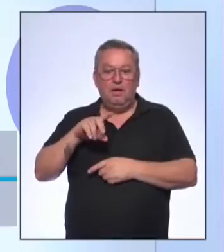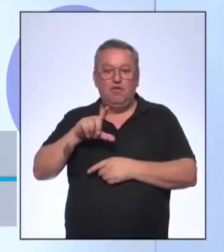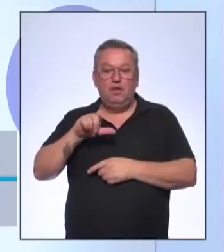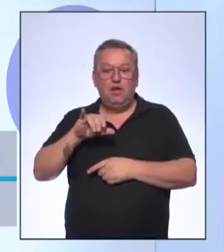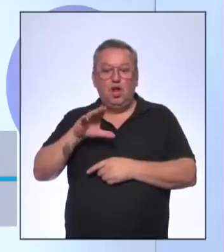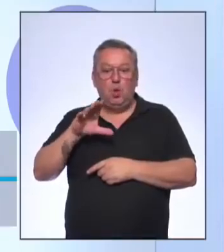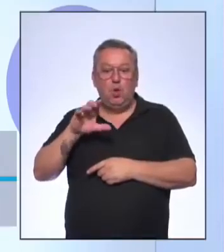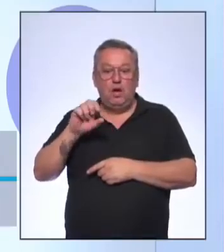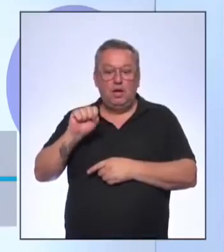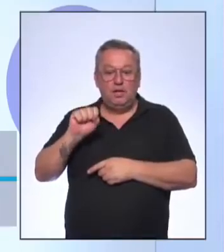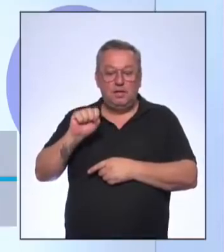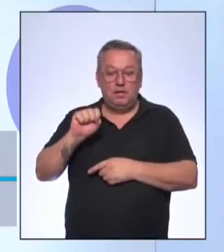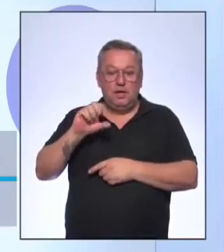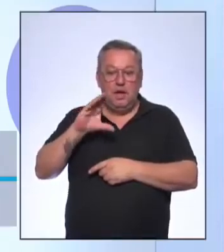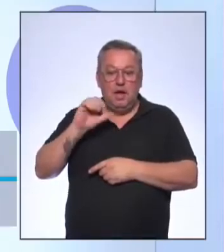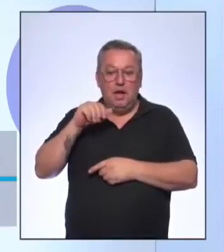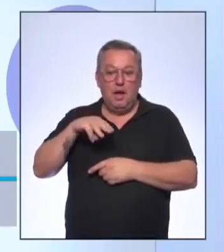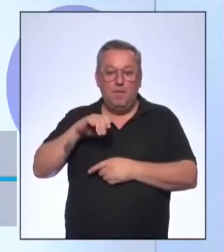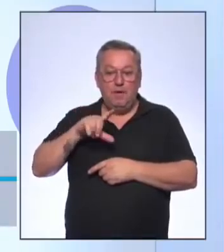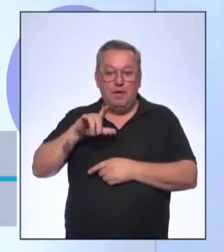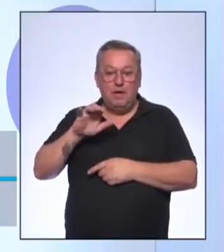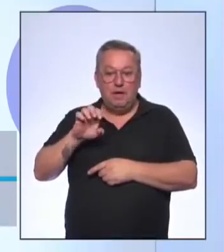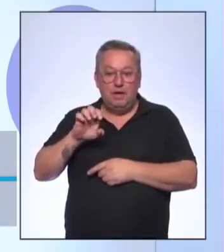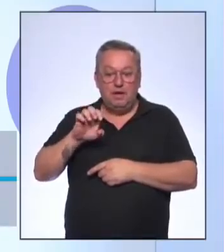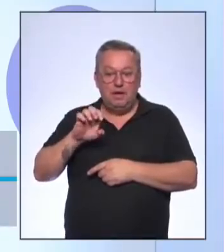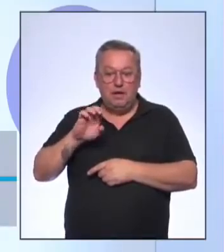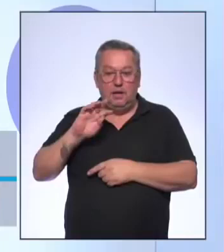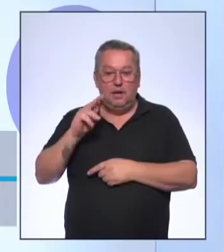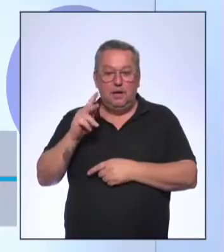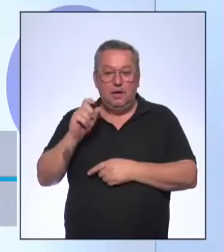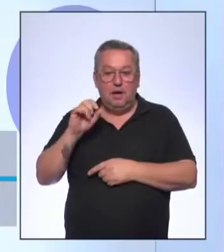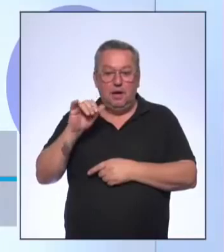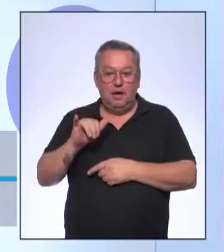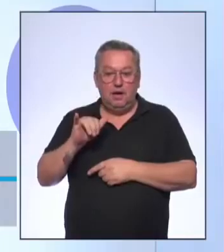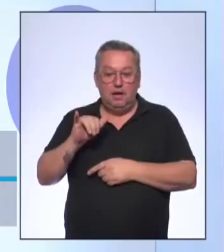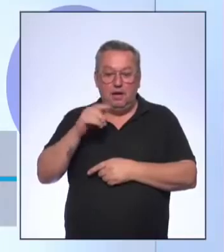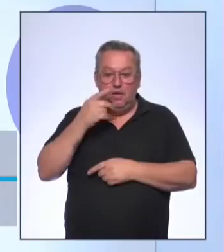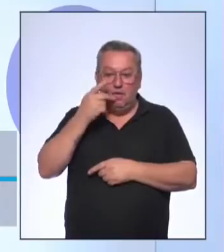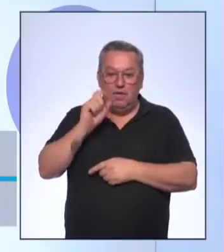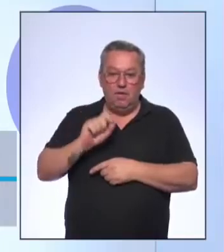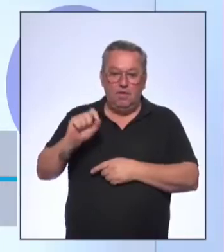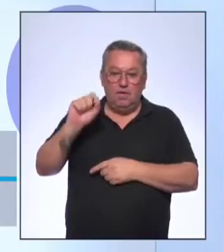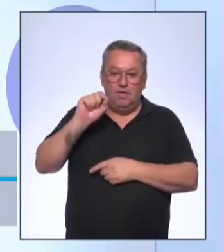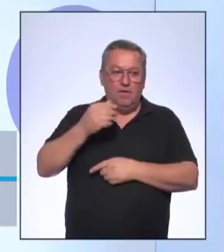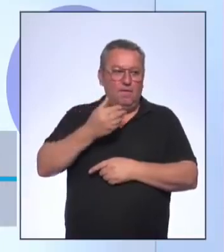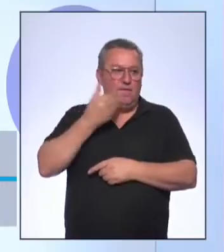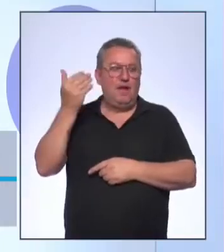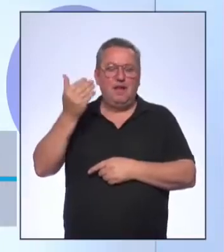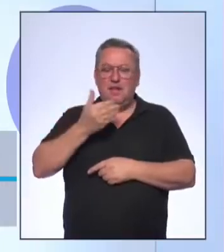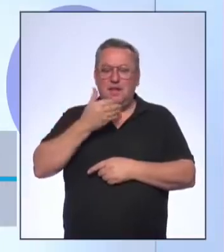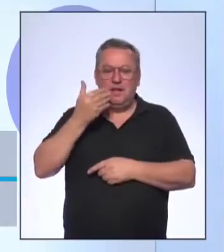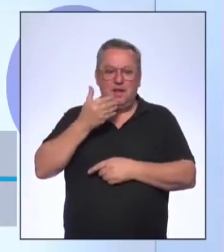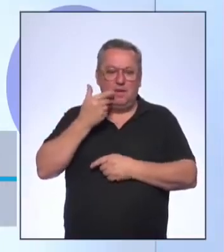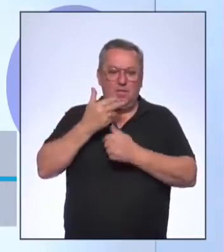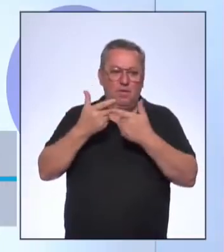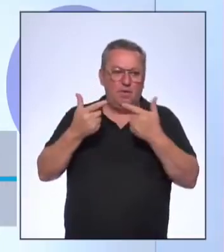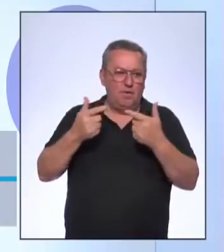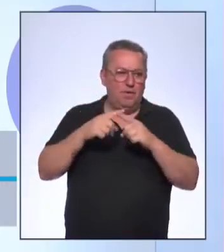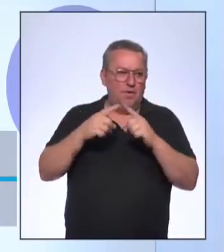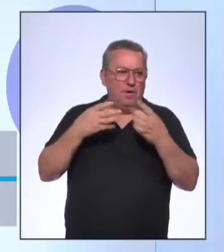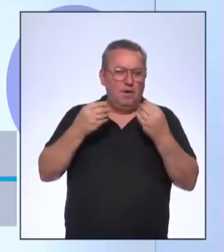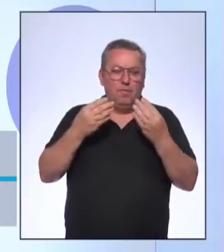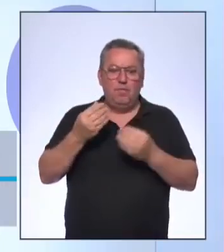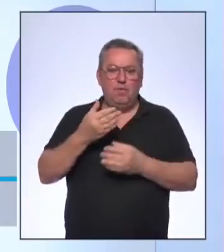Lucas, Camille, Henry, e o Henry disse que é facílimo isso, que é